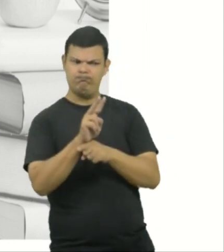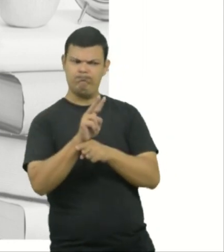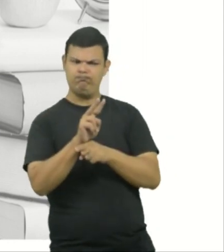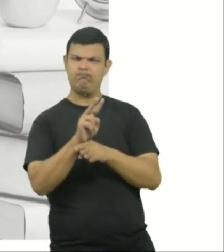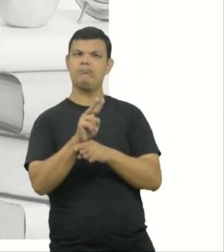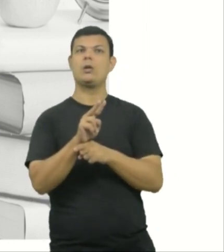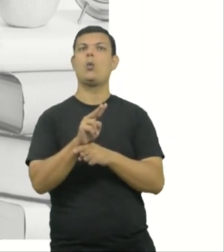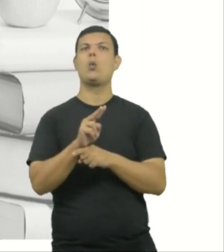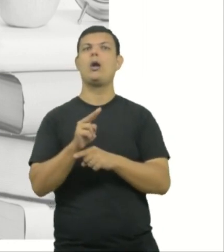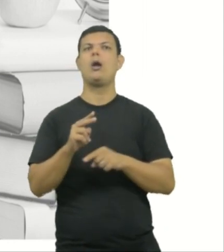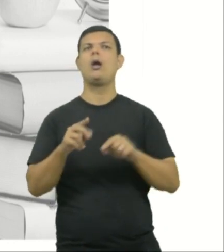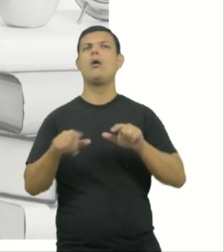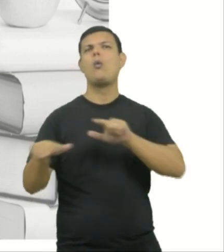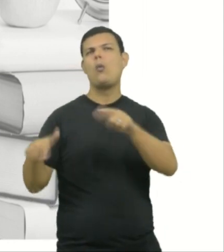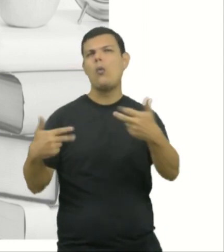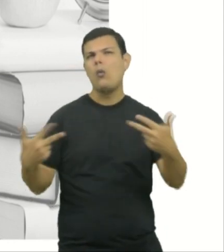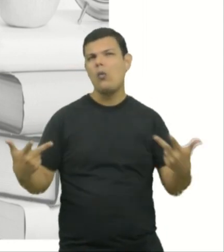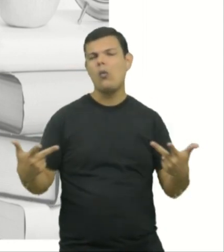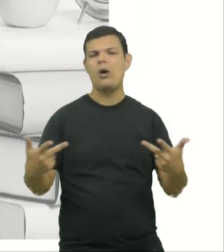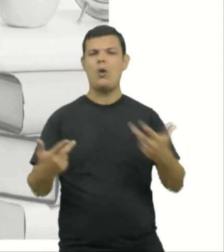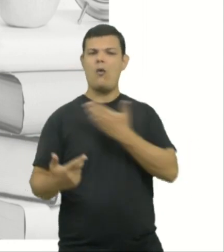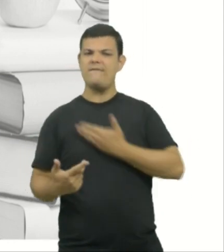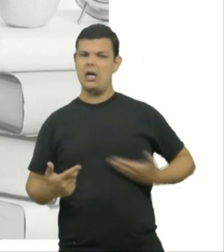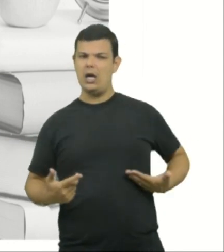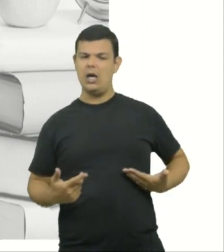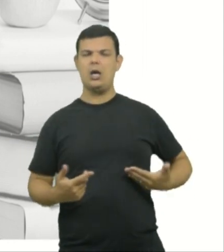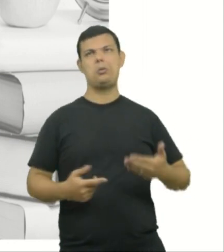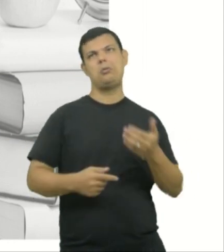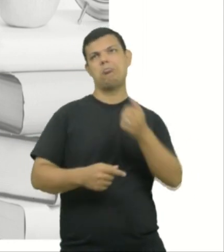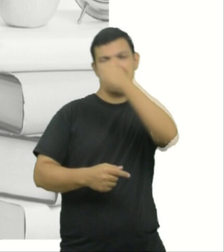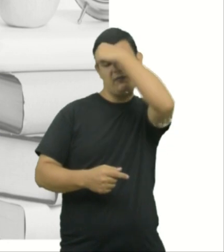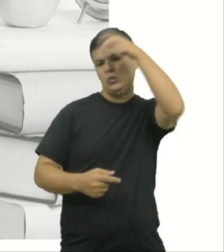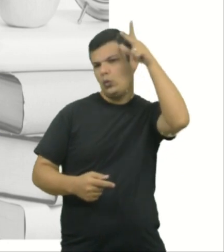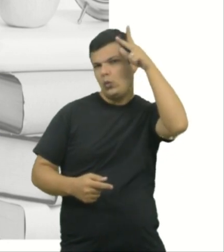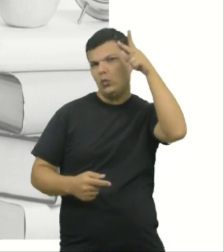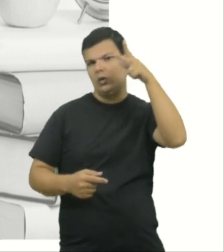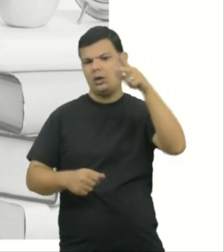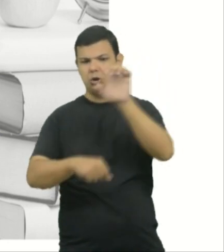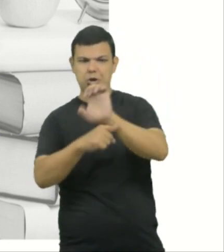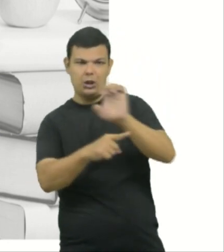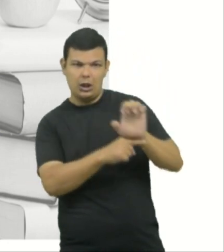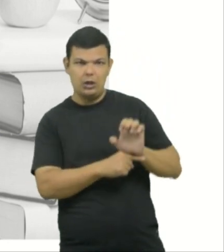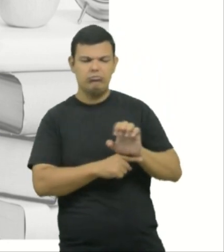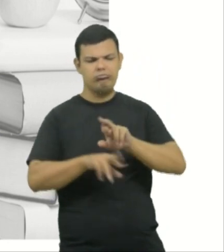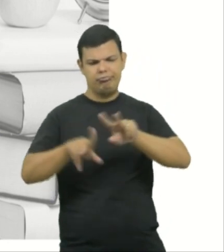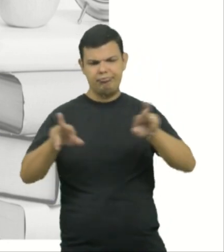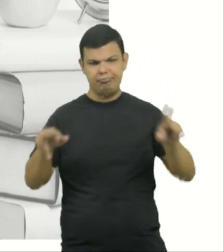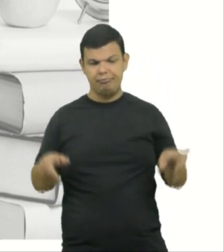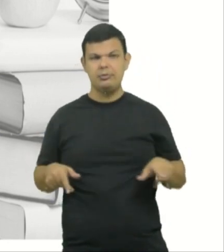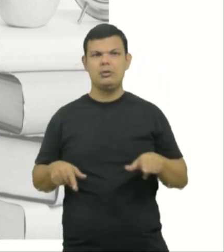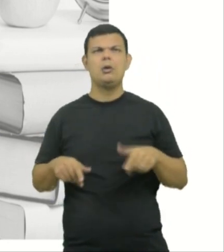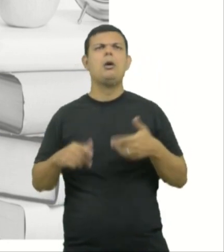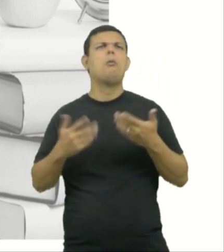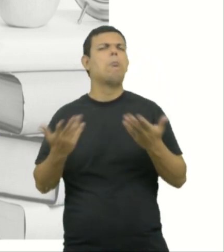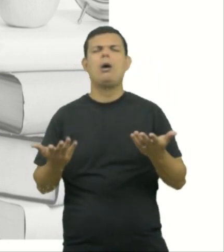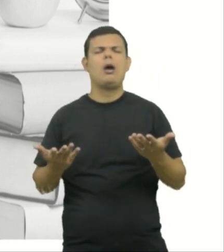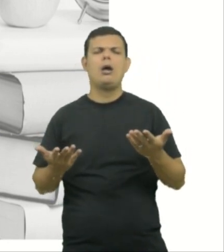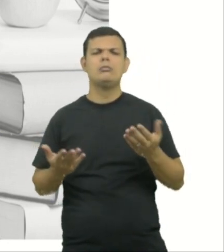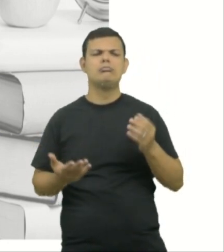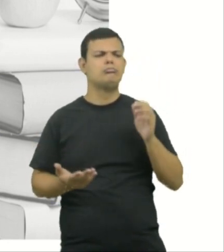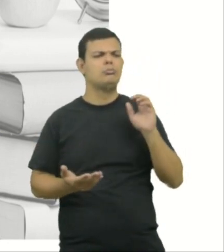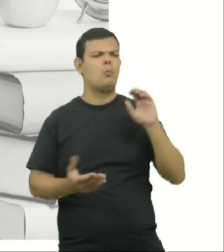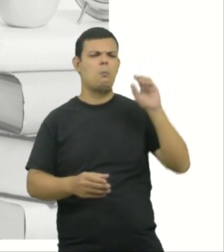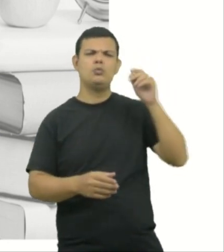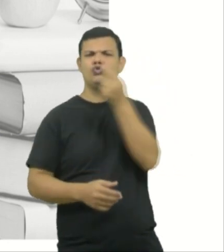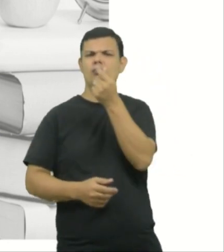ok? Nas atitudes, nas ações do governo, da prefeitura, do estado, e nós ficamos observando onde que vai colocar